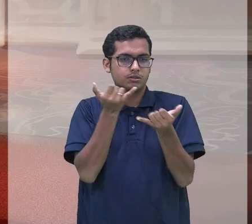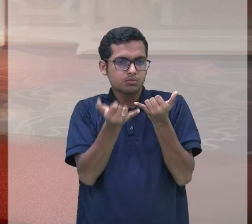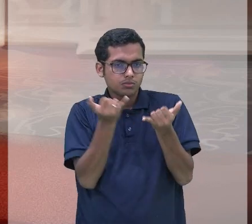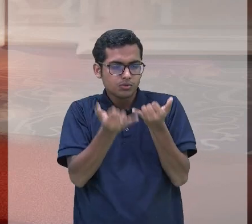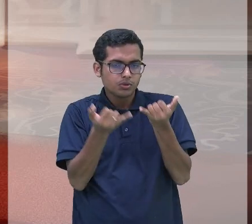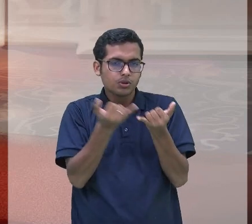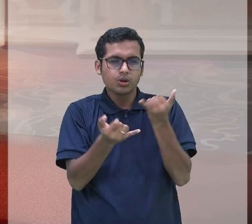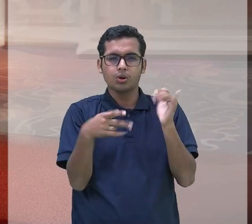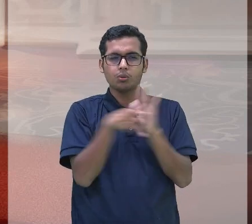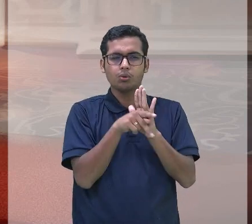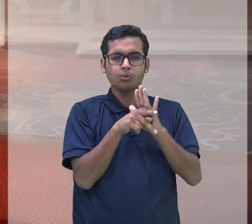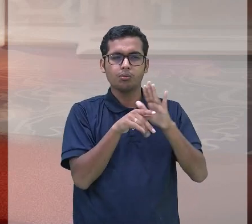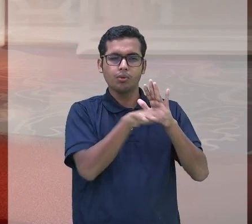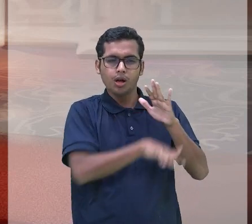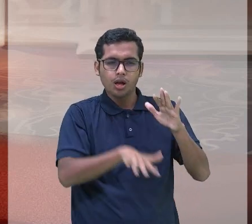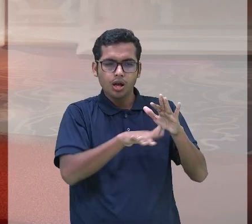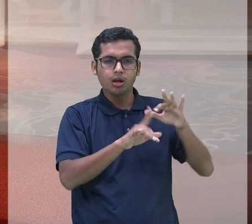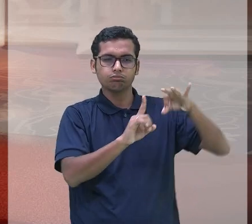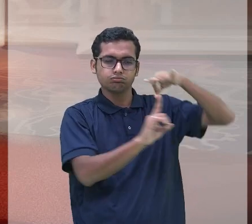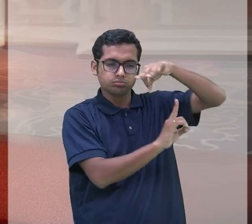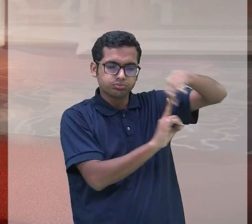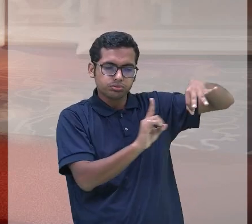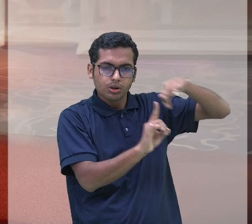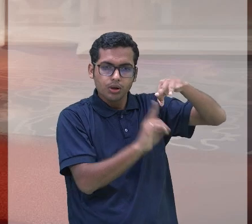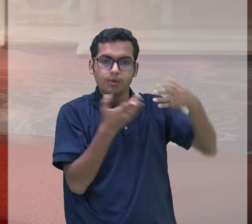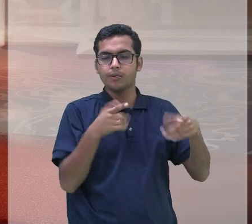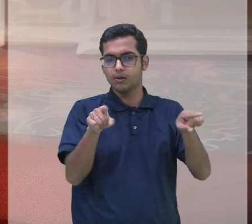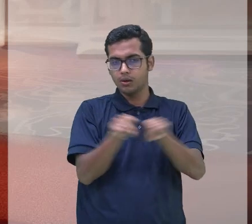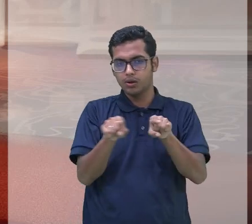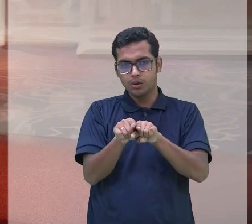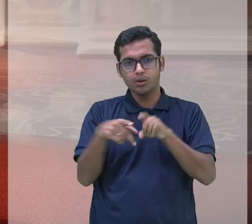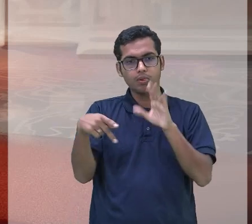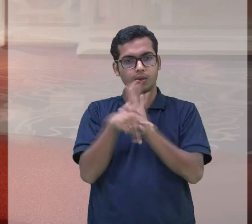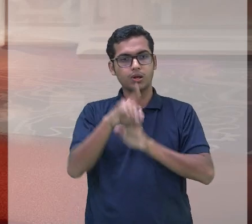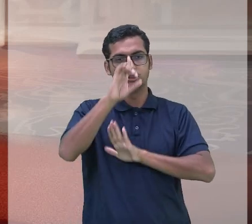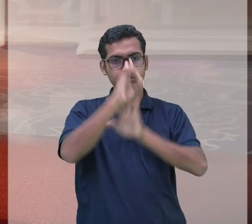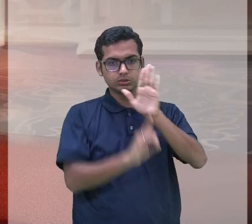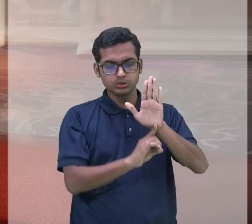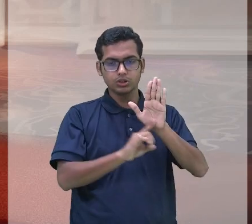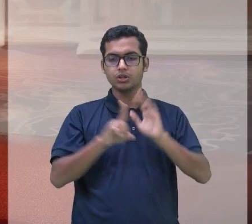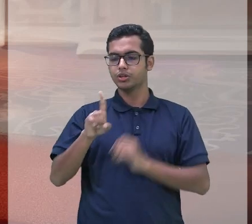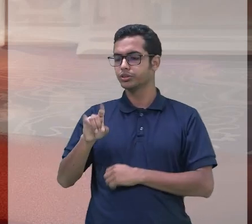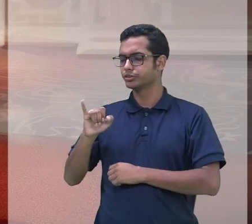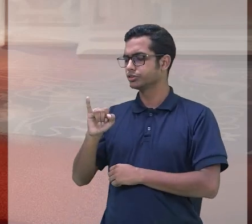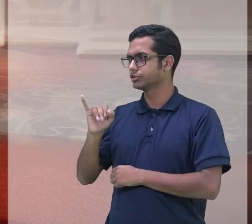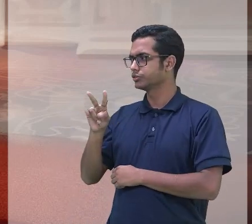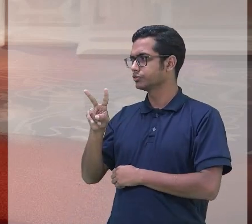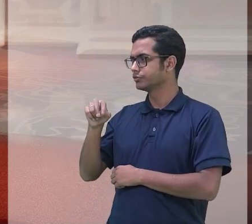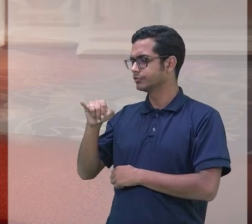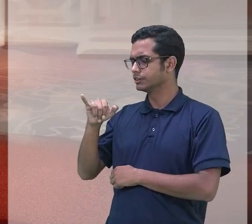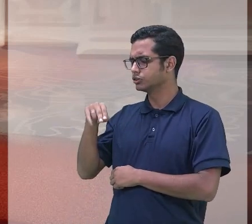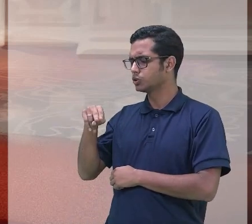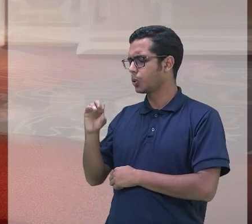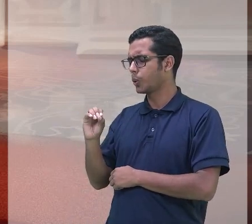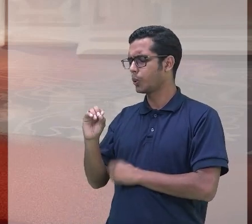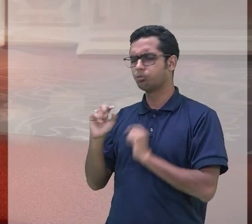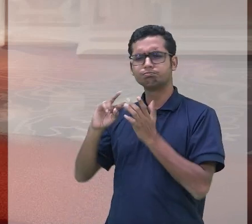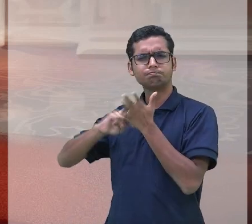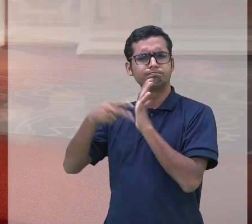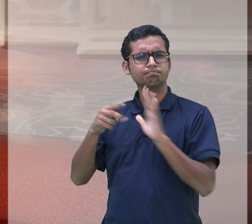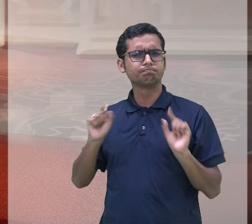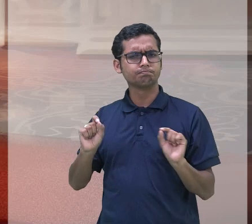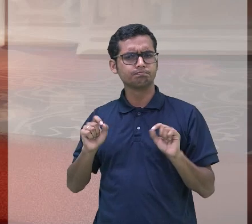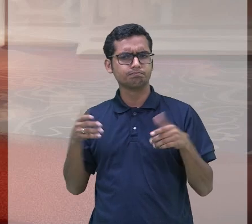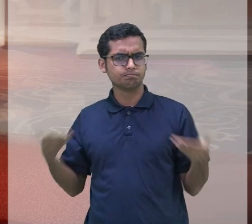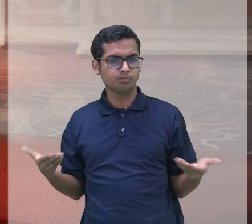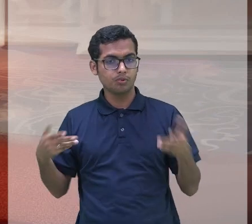a ideia do que a gente vai entender daqui a pouco do direito divino. O que é o direito divino, professor? É a